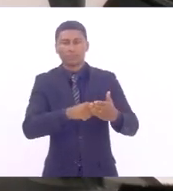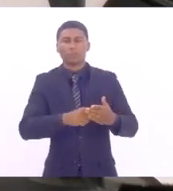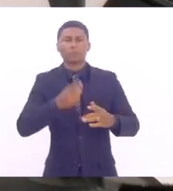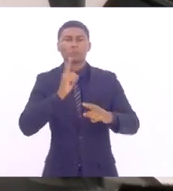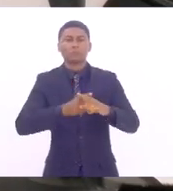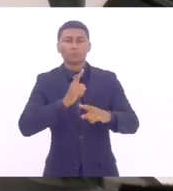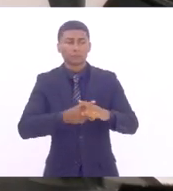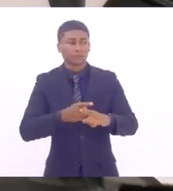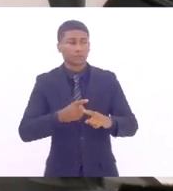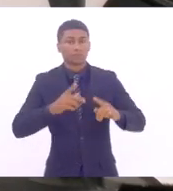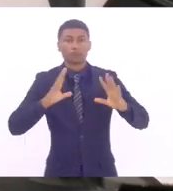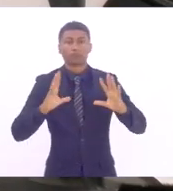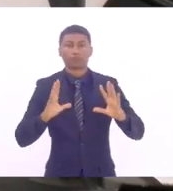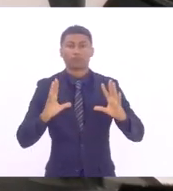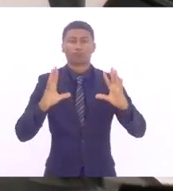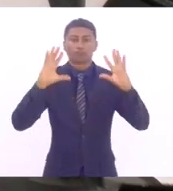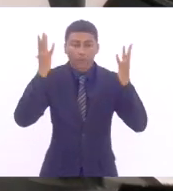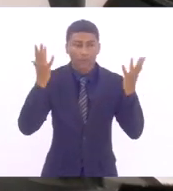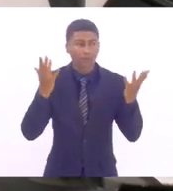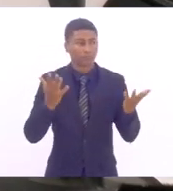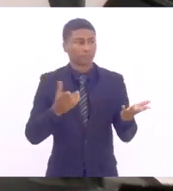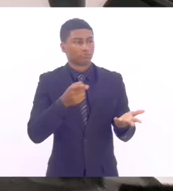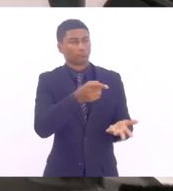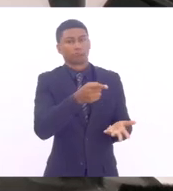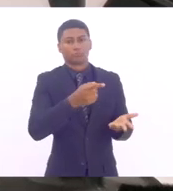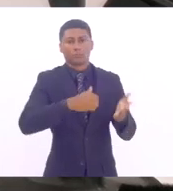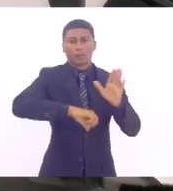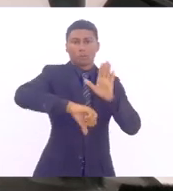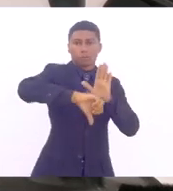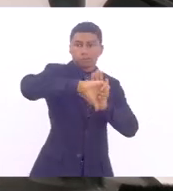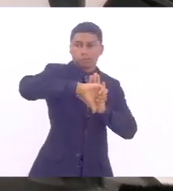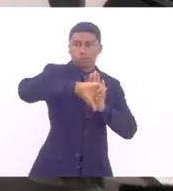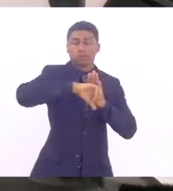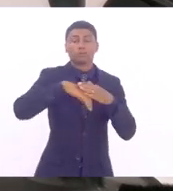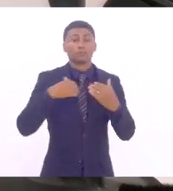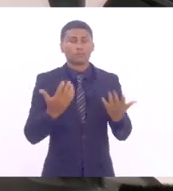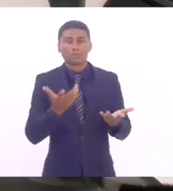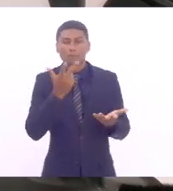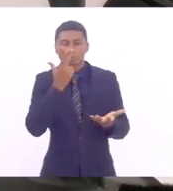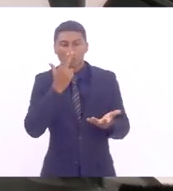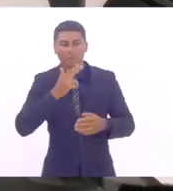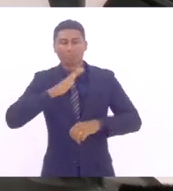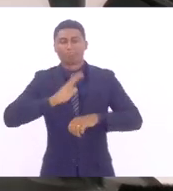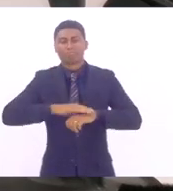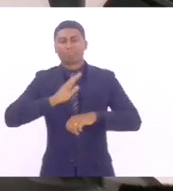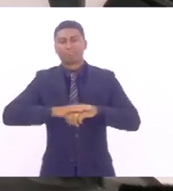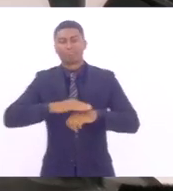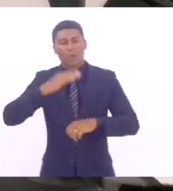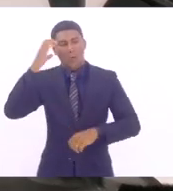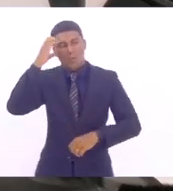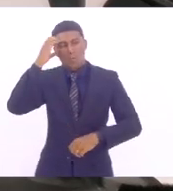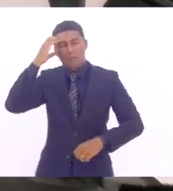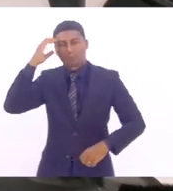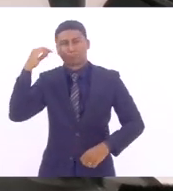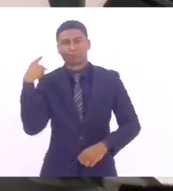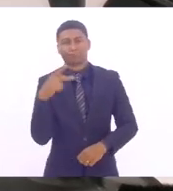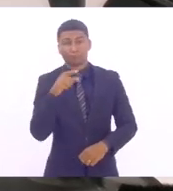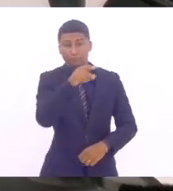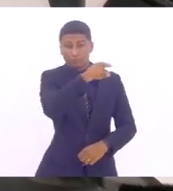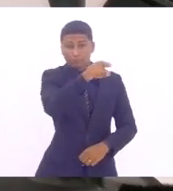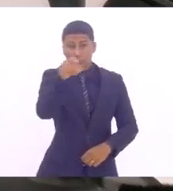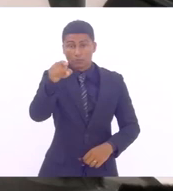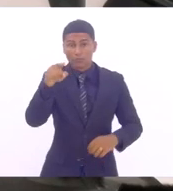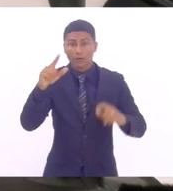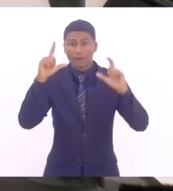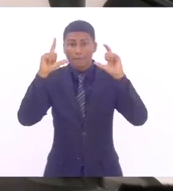algum evento delituoso aconteça na sociedade. Vai ser mostrado o álbum com a fotografia de vocês, se